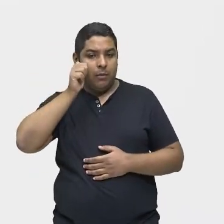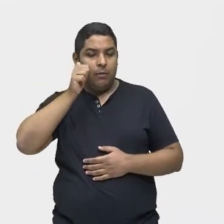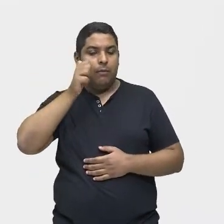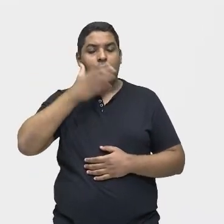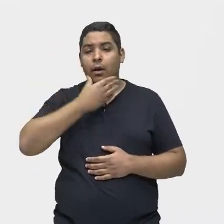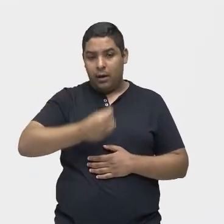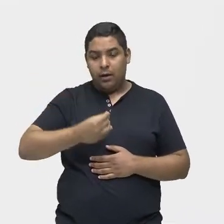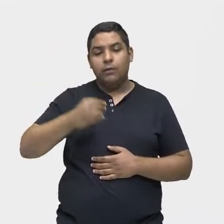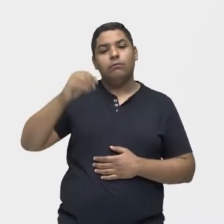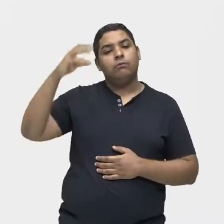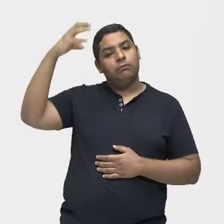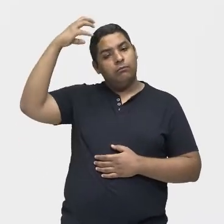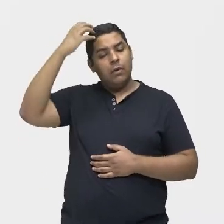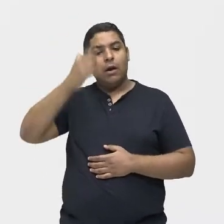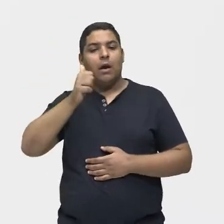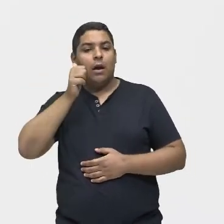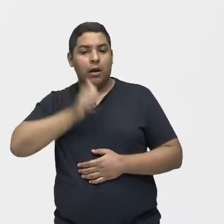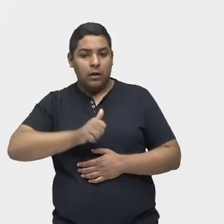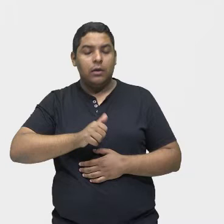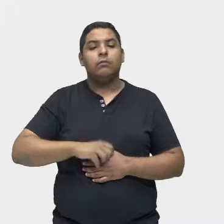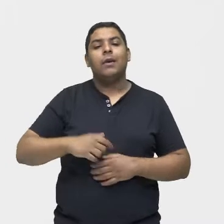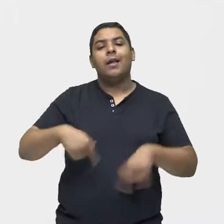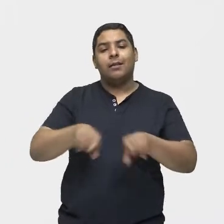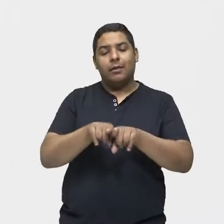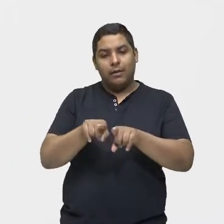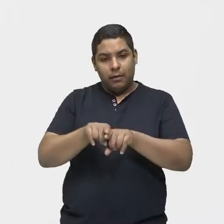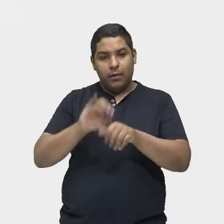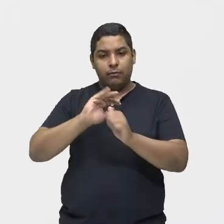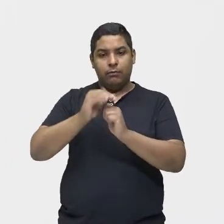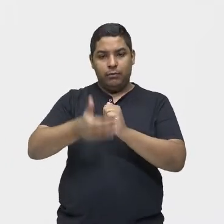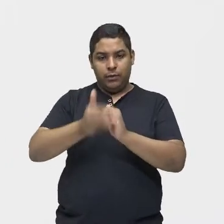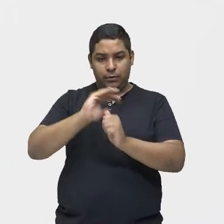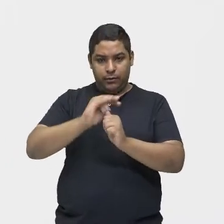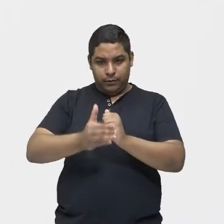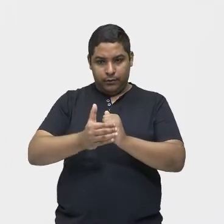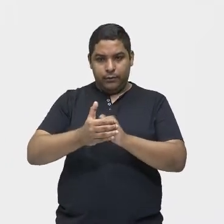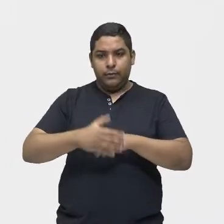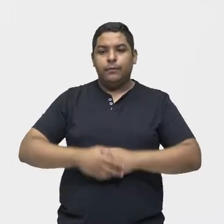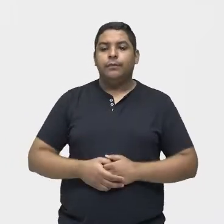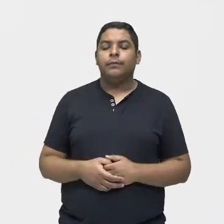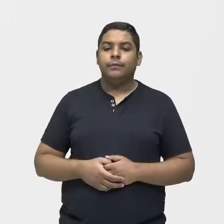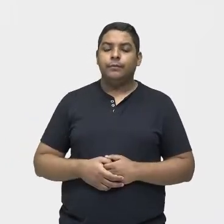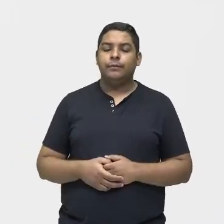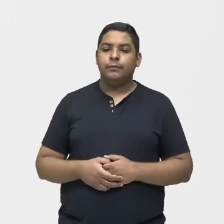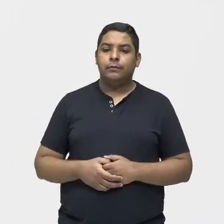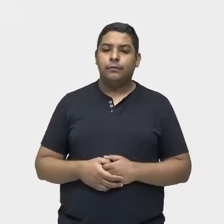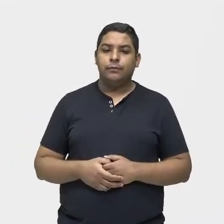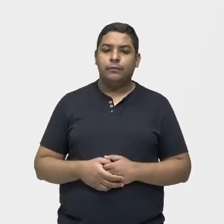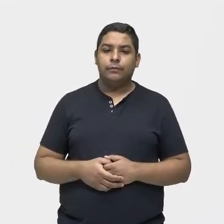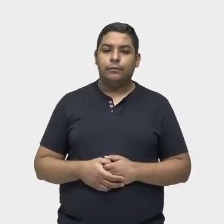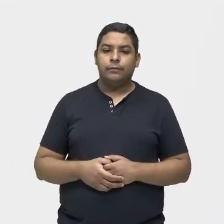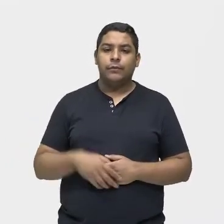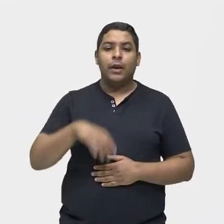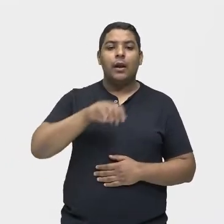do rei, da rainha e dos peões. Então, nós temos na casa